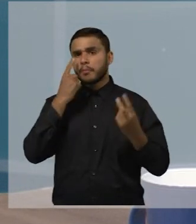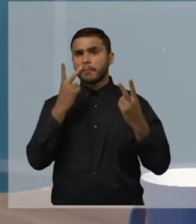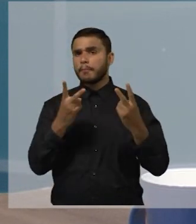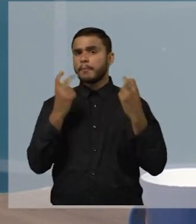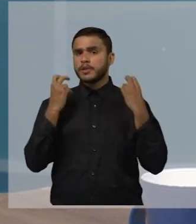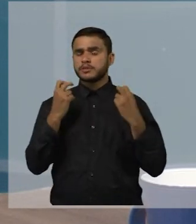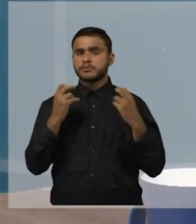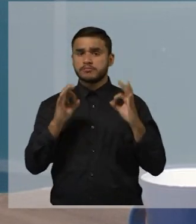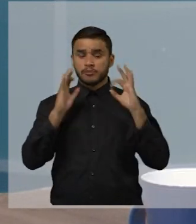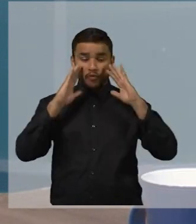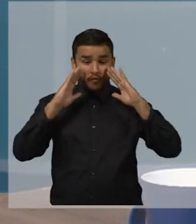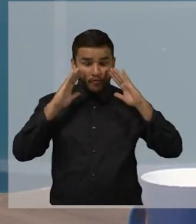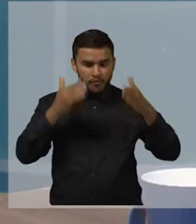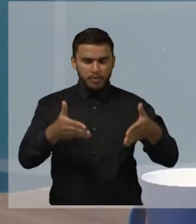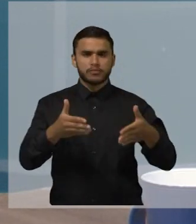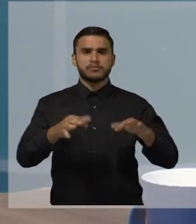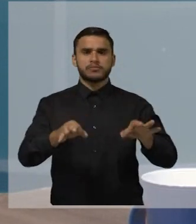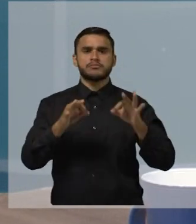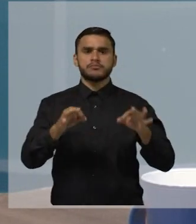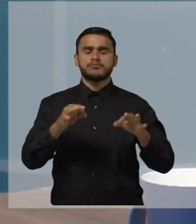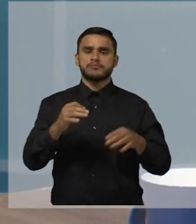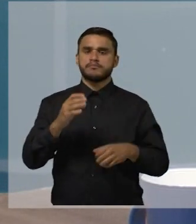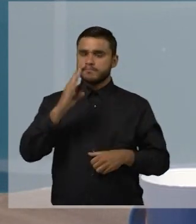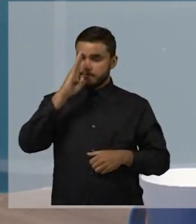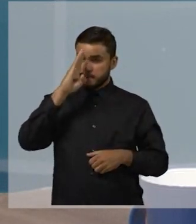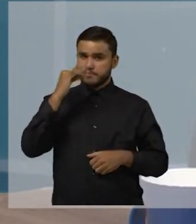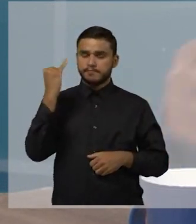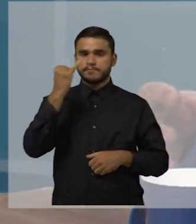não identifico assim um interlocutor